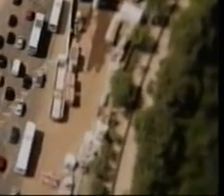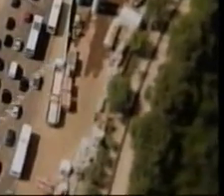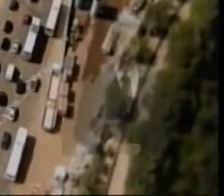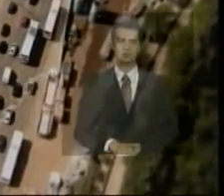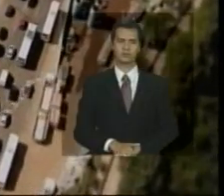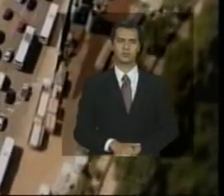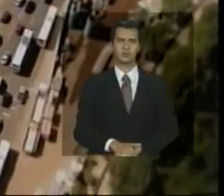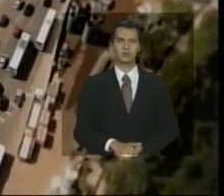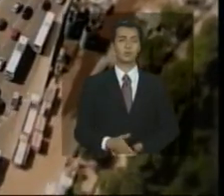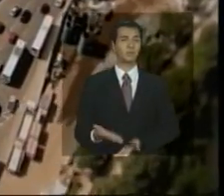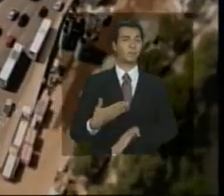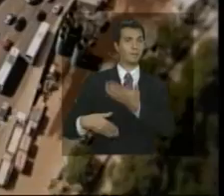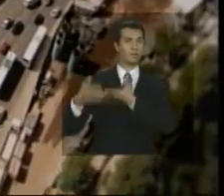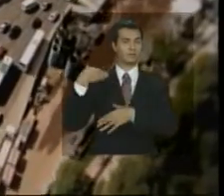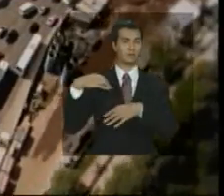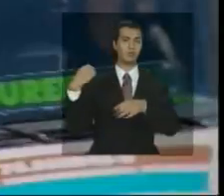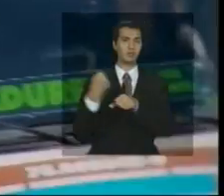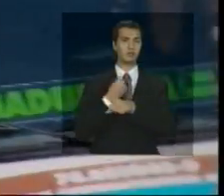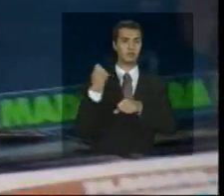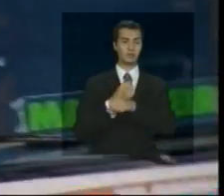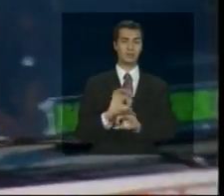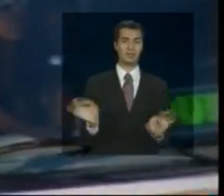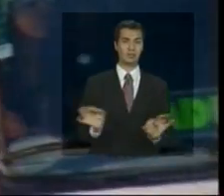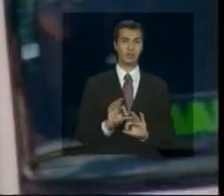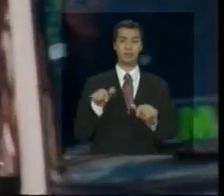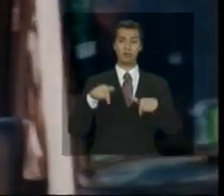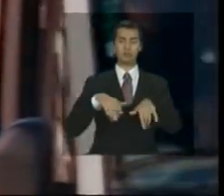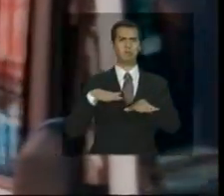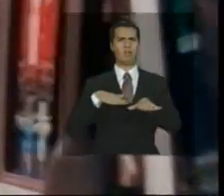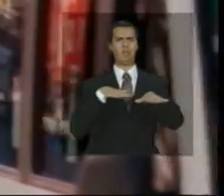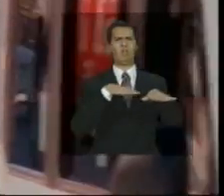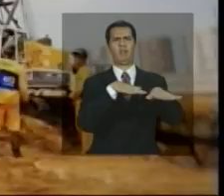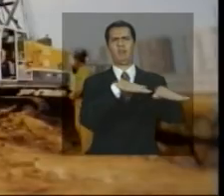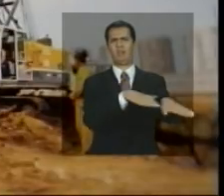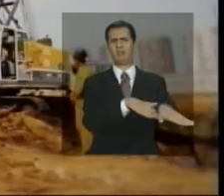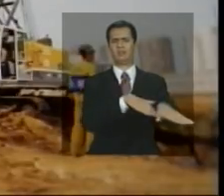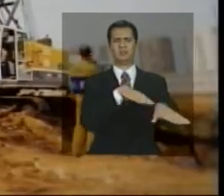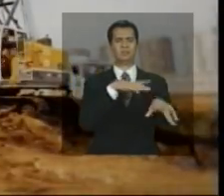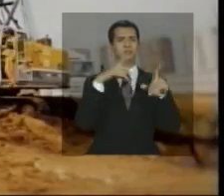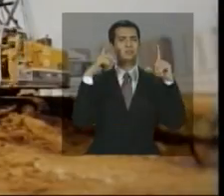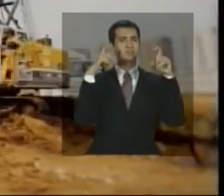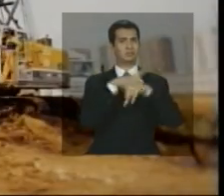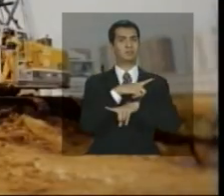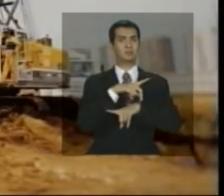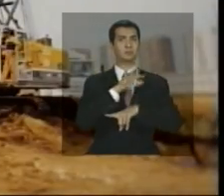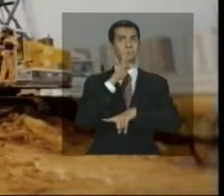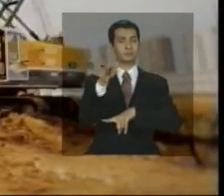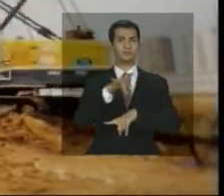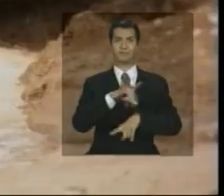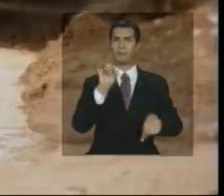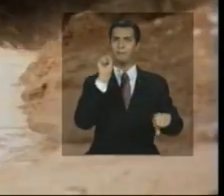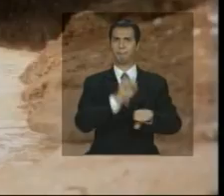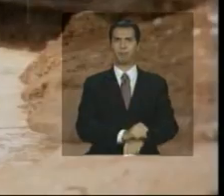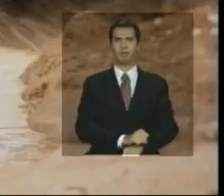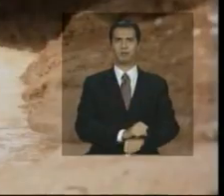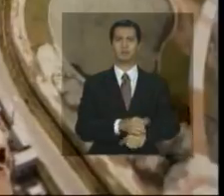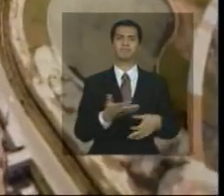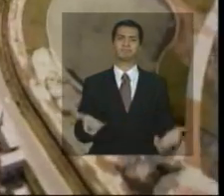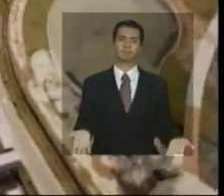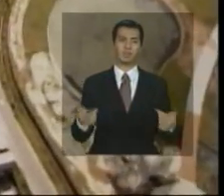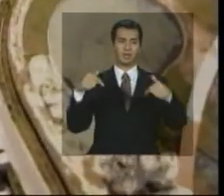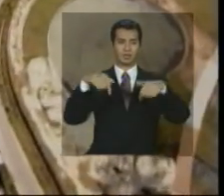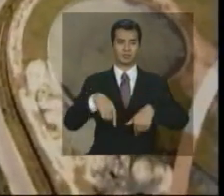Antes da obra, ela já era engarrafada. Daqui a pouco vai estar parada todo dia. Aqui a gente está na parte dos